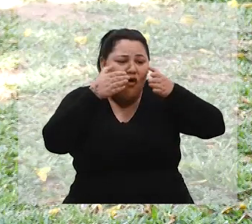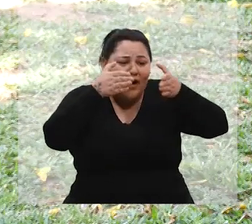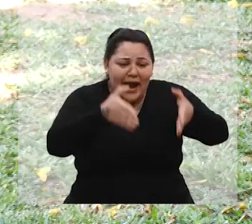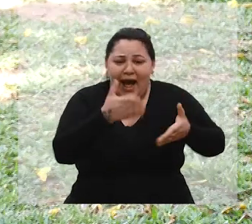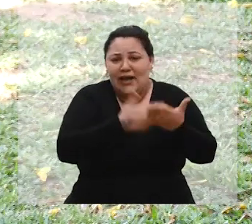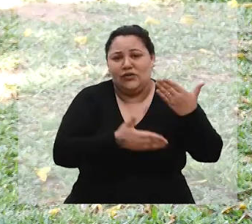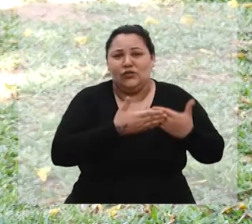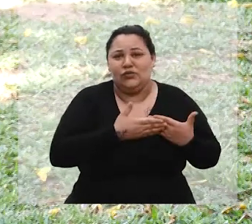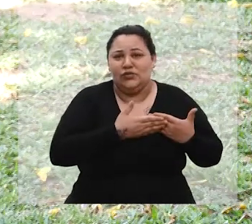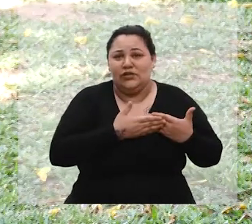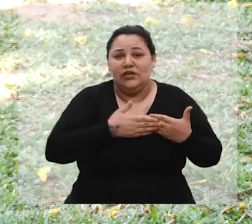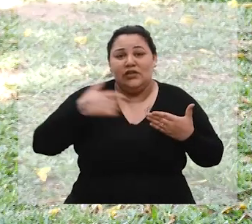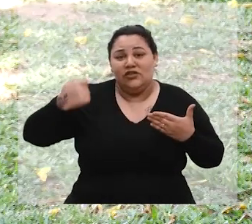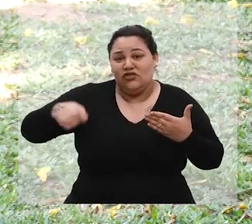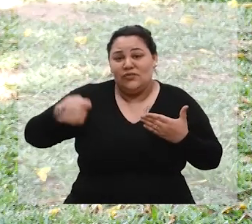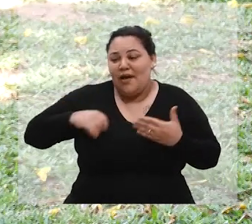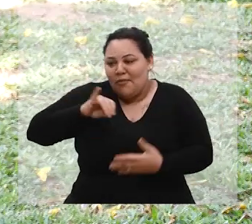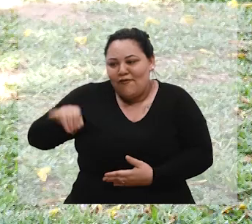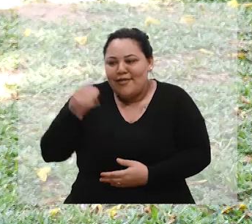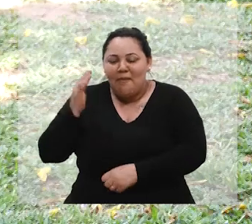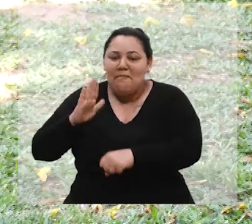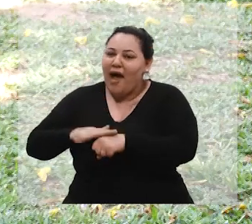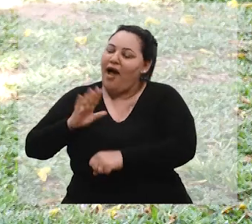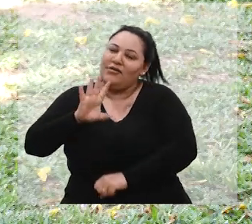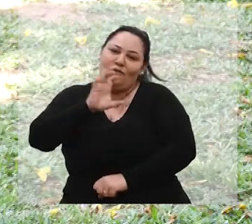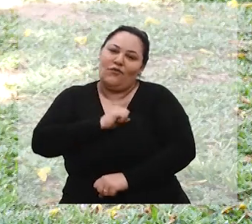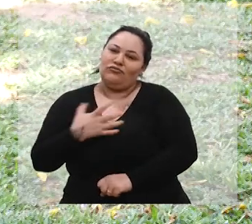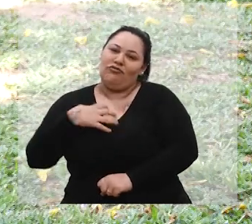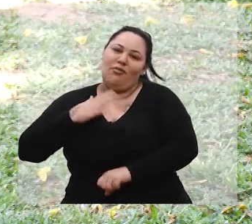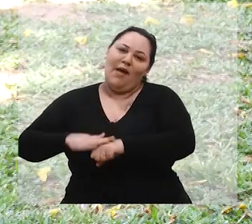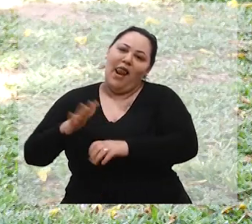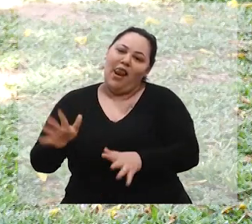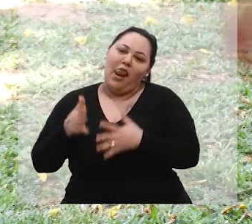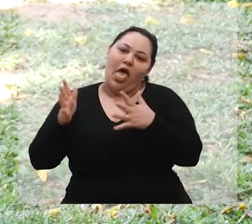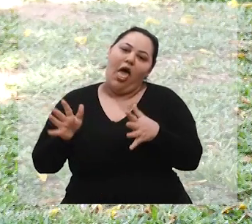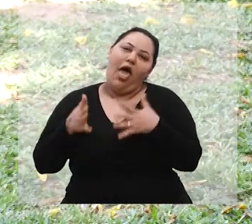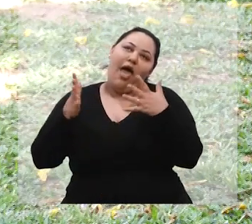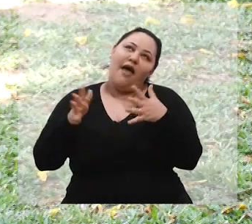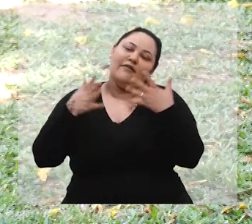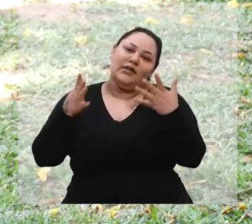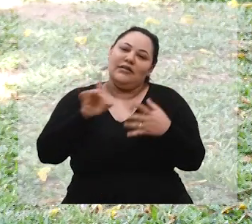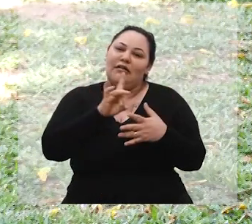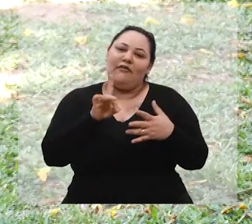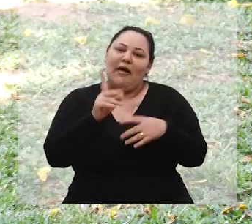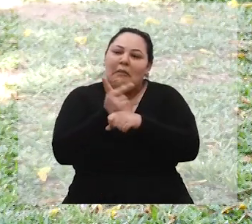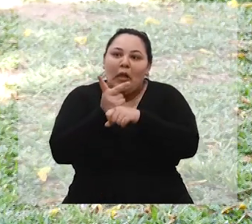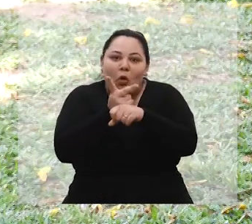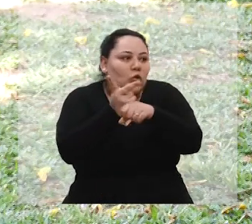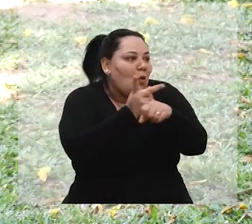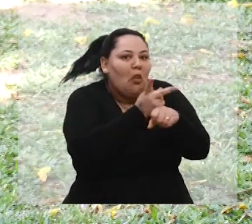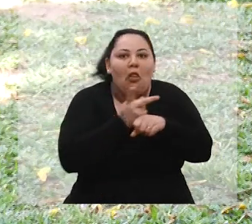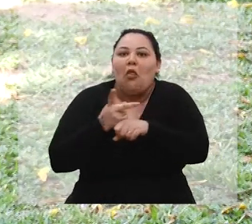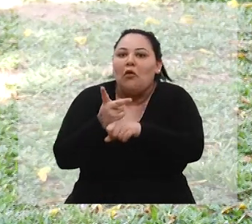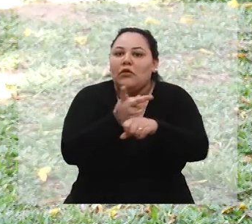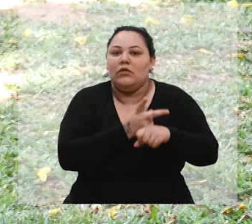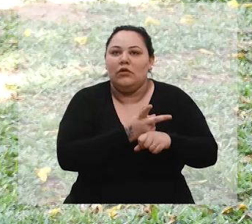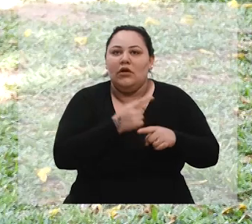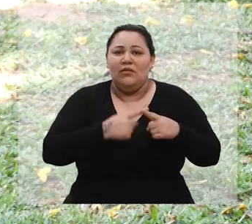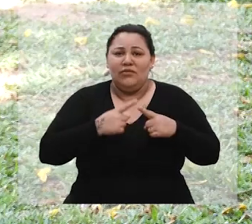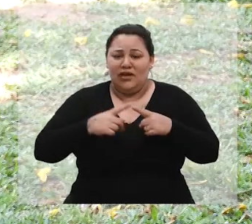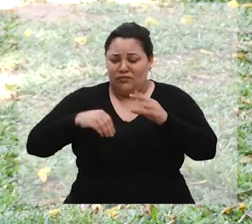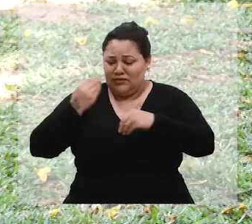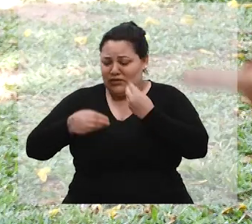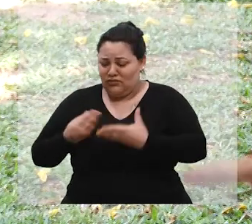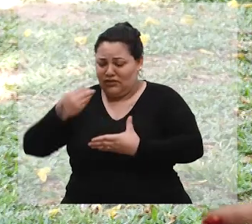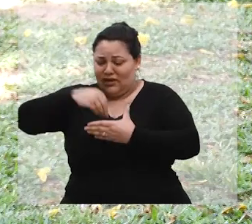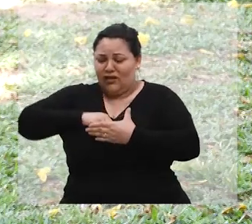consegue desfrutar das experiências amorosas. O que nos leva a ficar correndo atrás do rabo, né? Porque quanto mais eu me sinto inadequado, menos